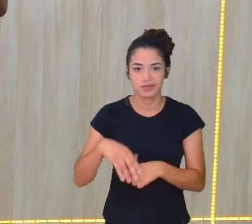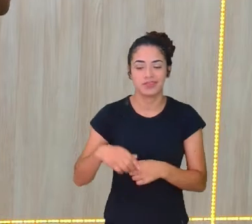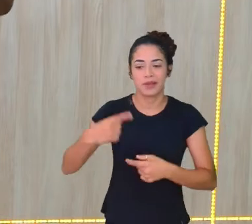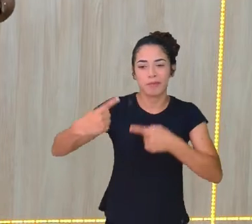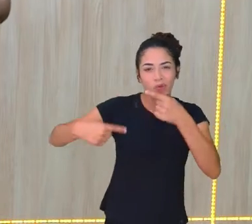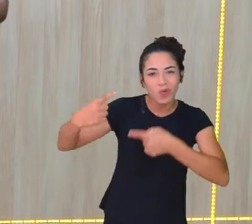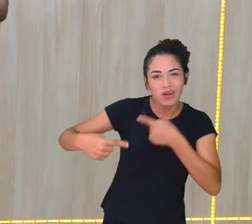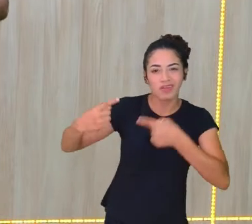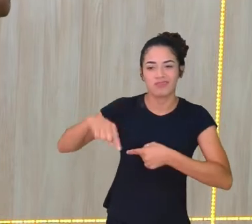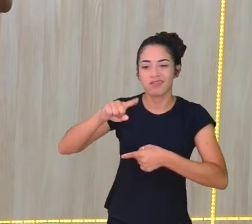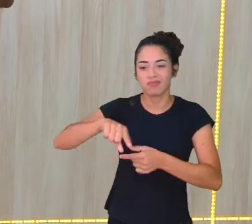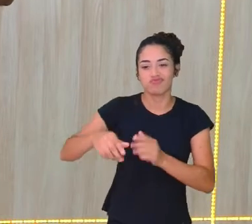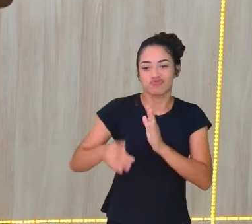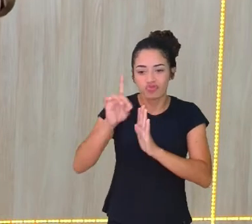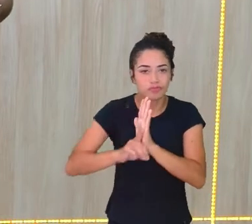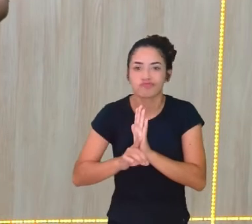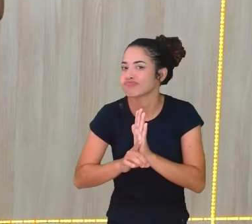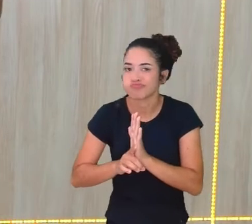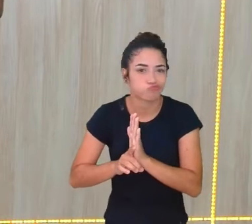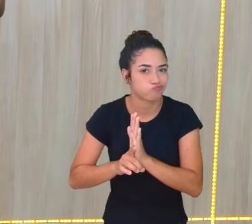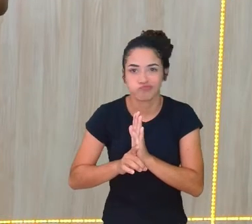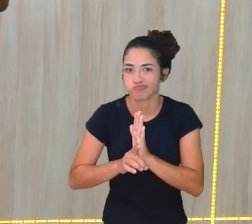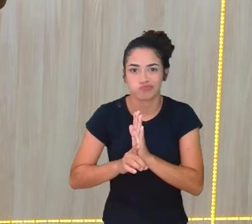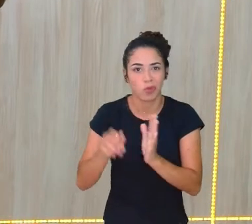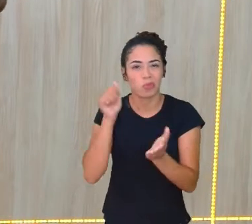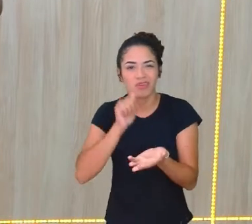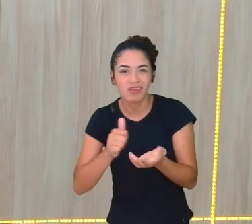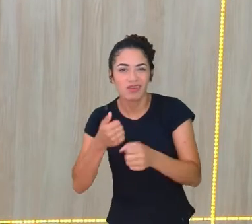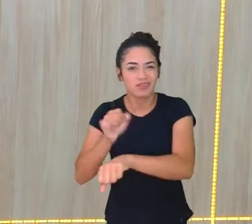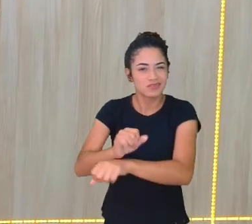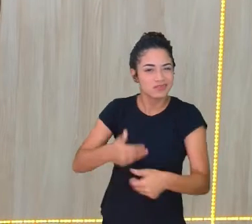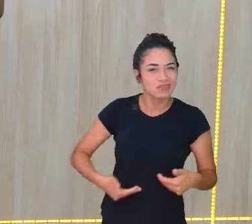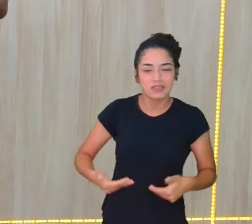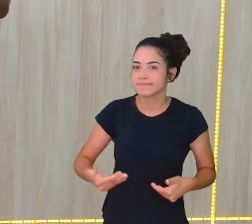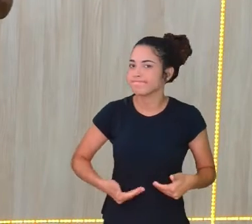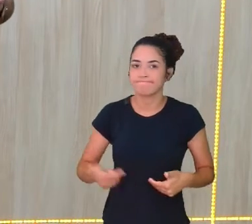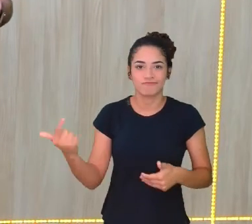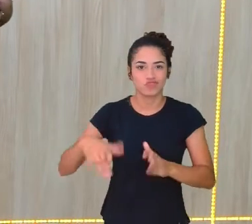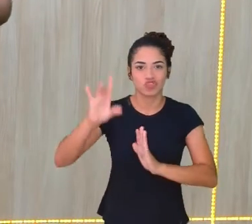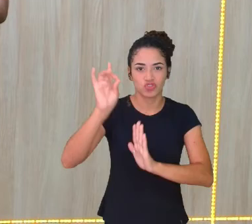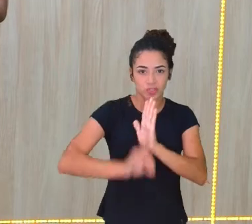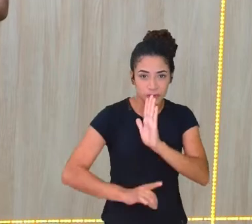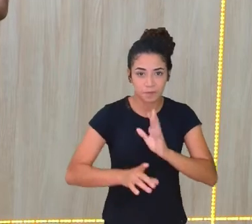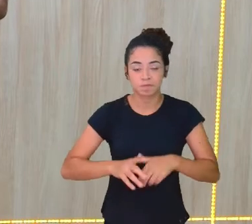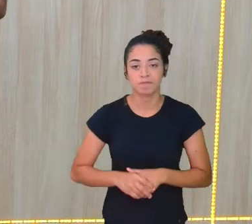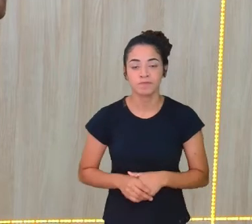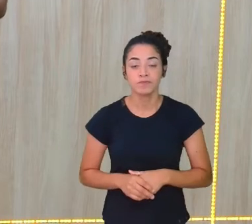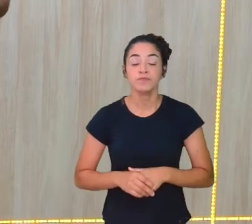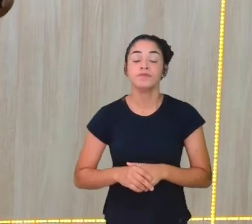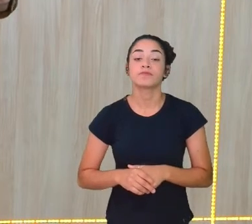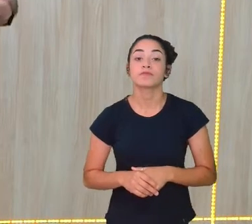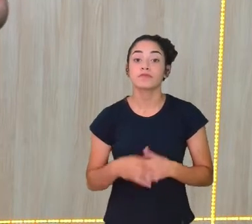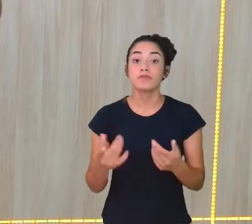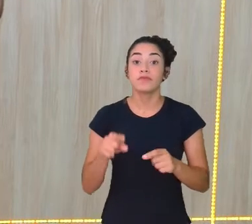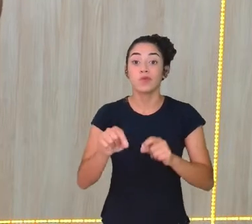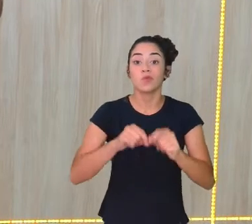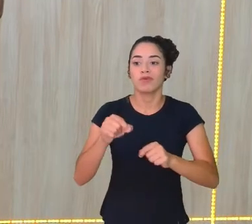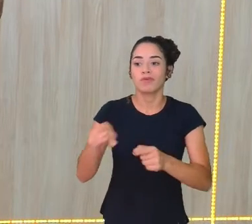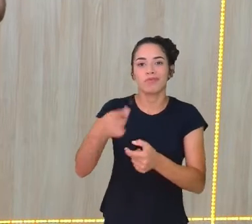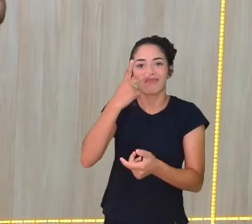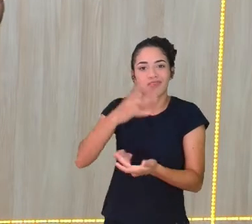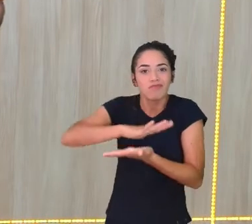mulheres, estrangeiros, escravos, né, e esses escravos, inclusive os ilotas, né, como eram chamados, eram